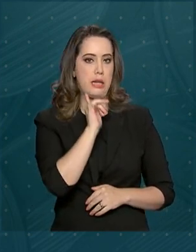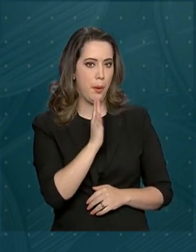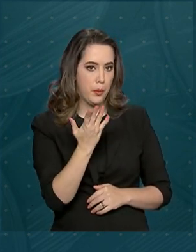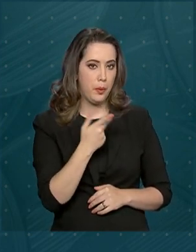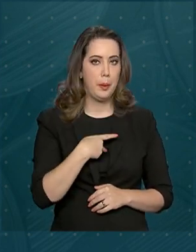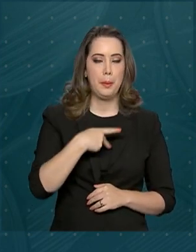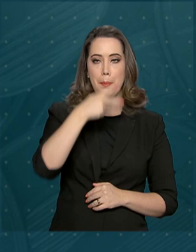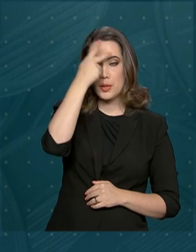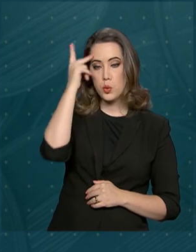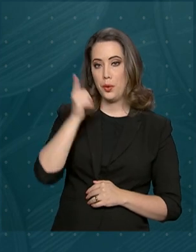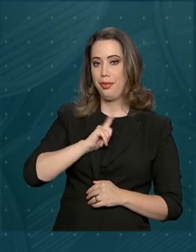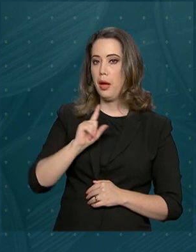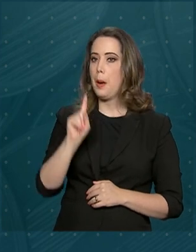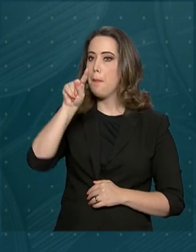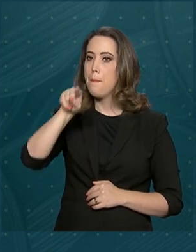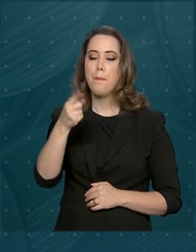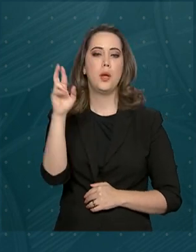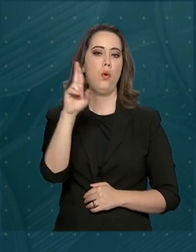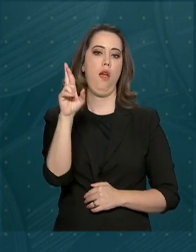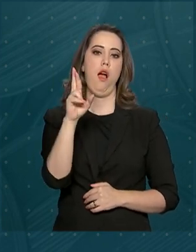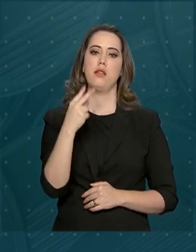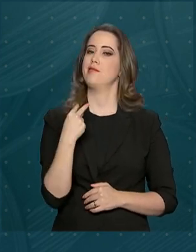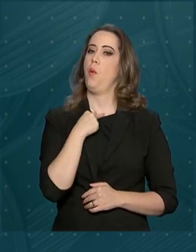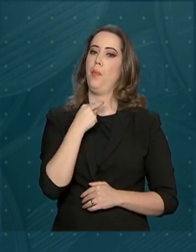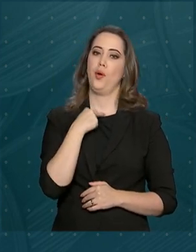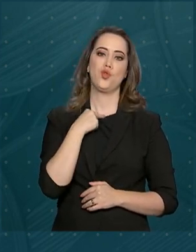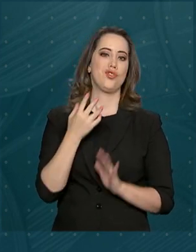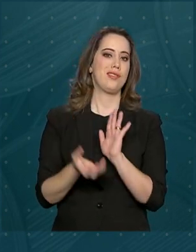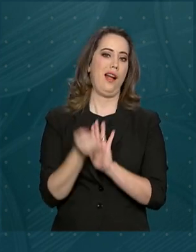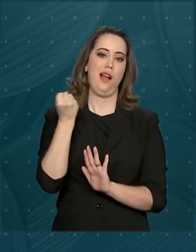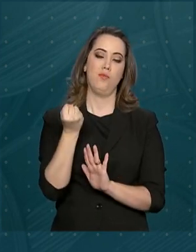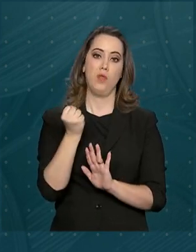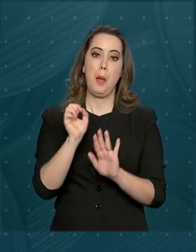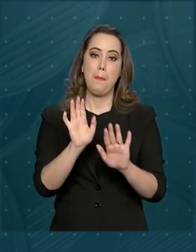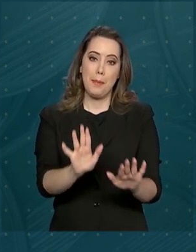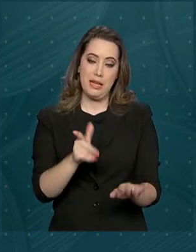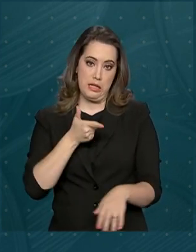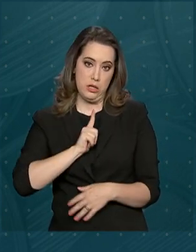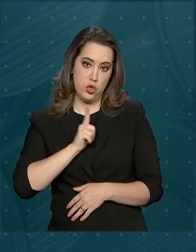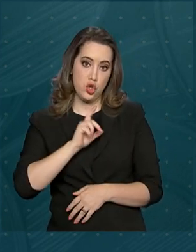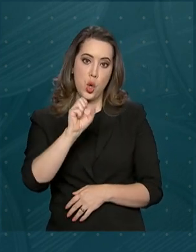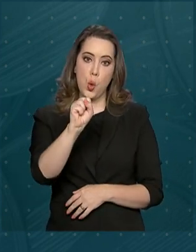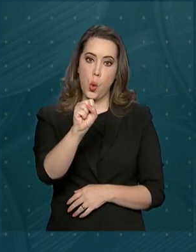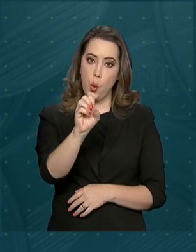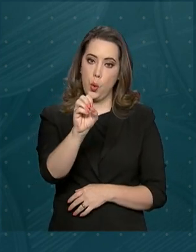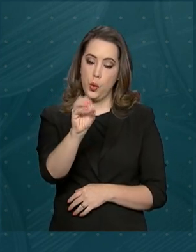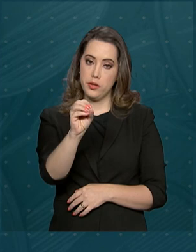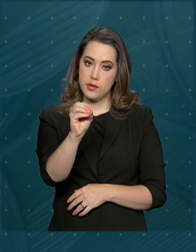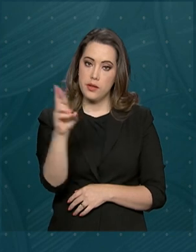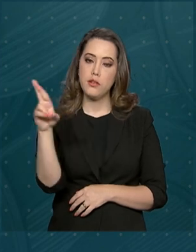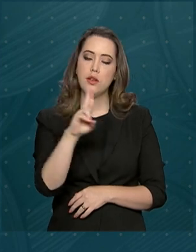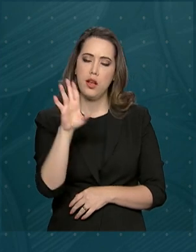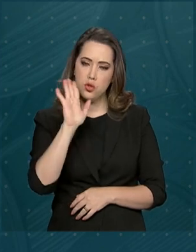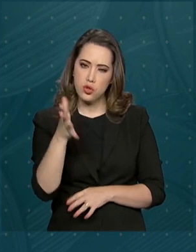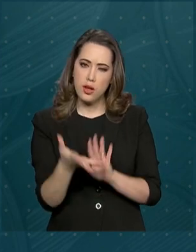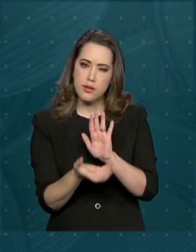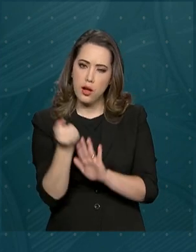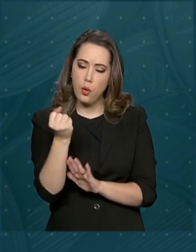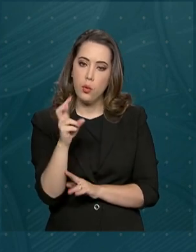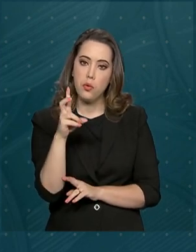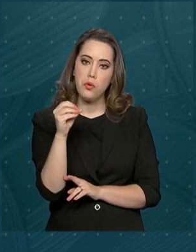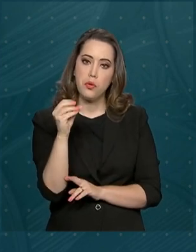tinha R$,00 poderá sacar mais nada. E quem tinha R 800,00 e já sacou os R$,00,